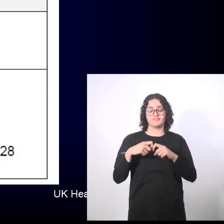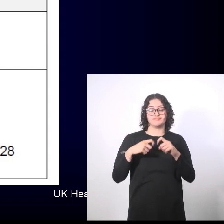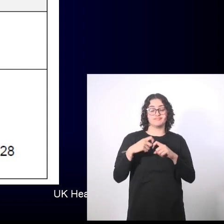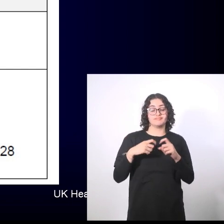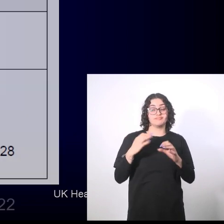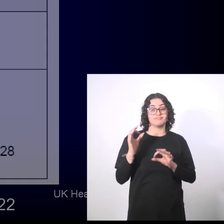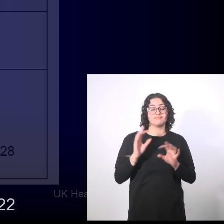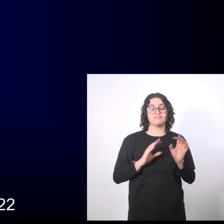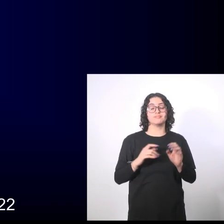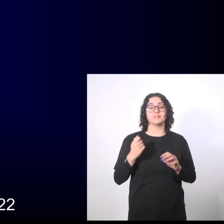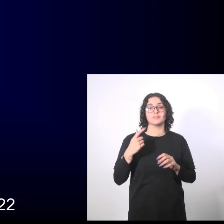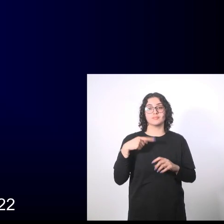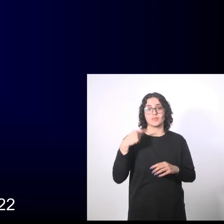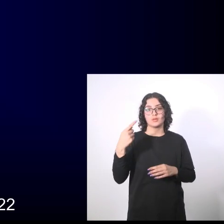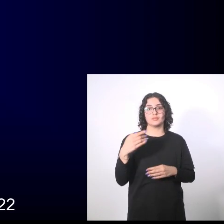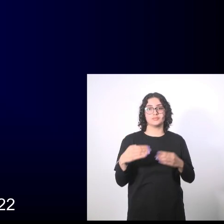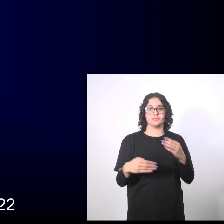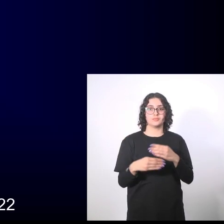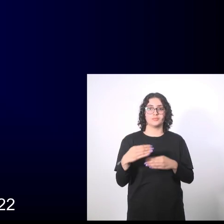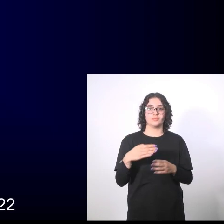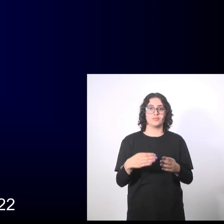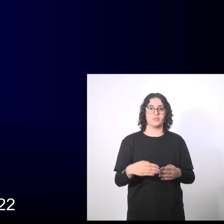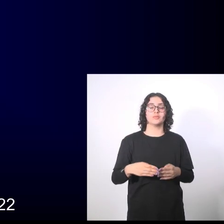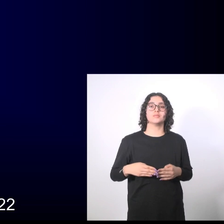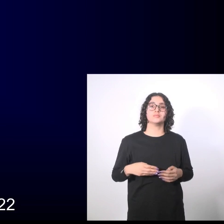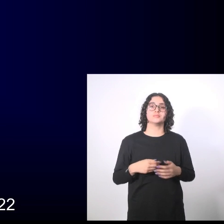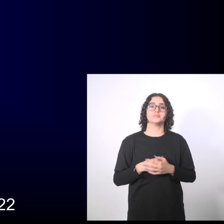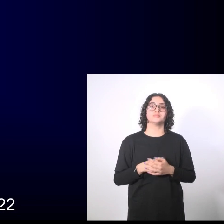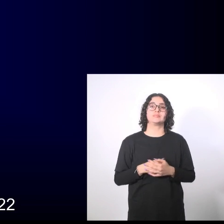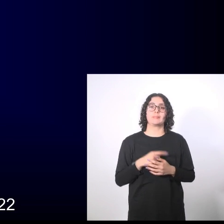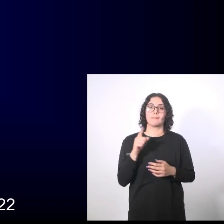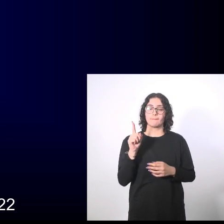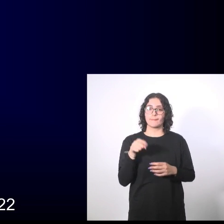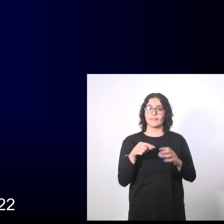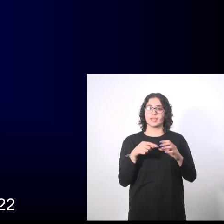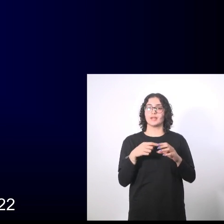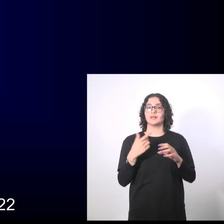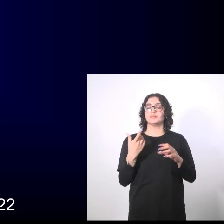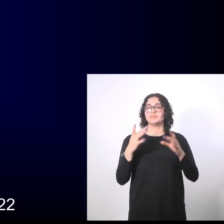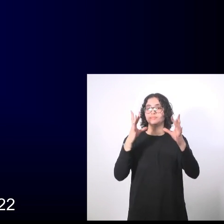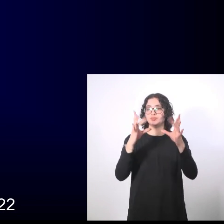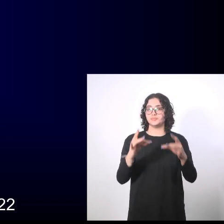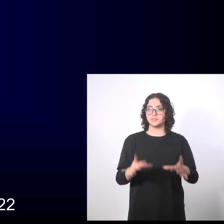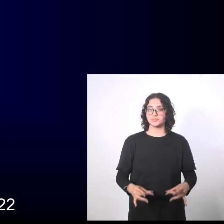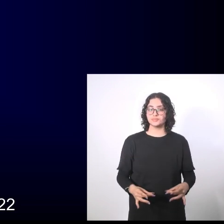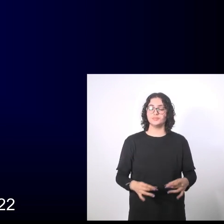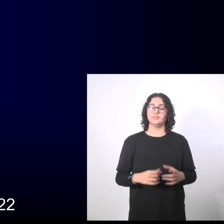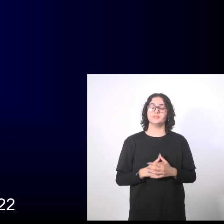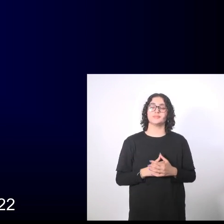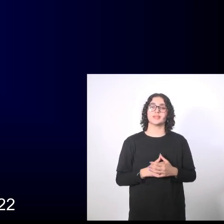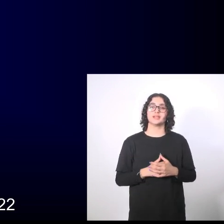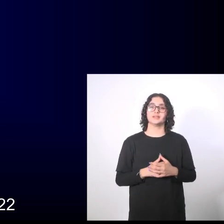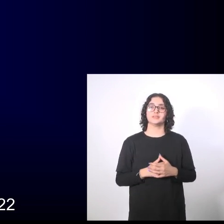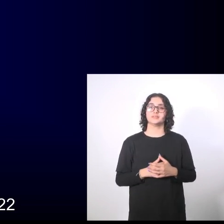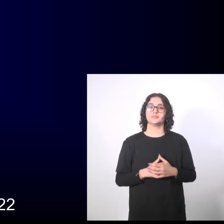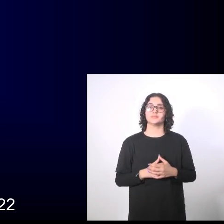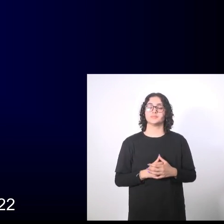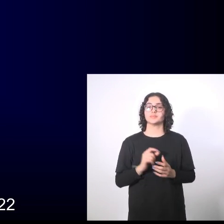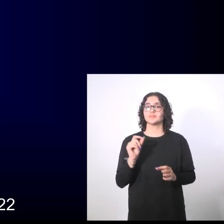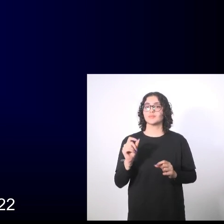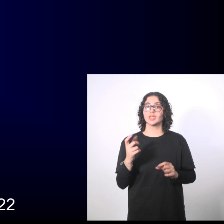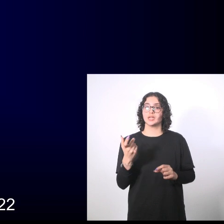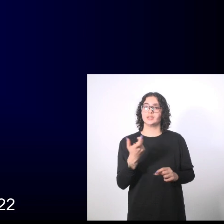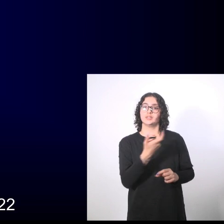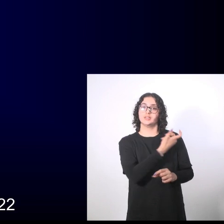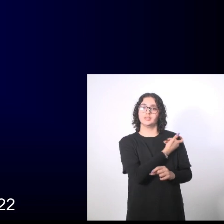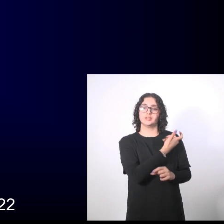vírus. Próximo, por favor. Aqui são detalhes em relação à posologia. Quem recebeu uma